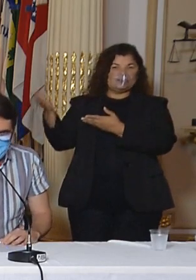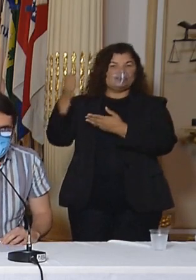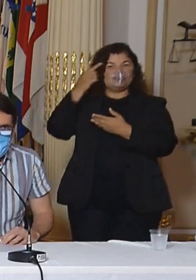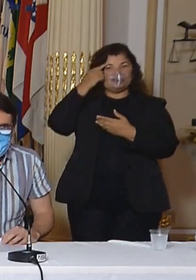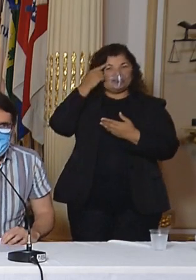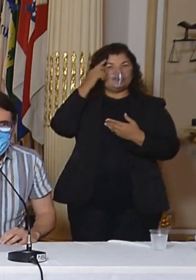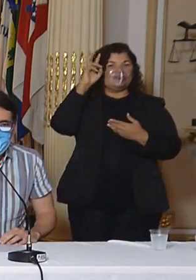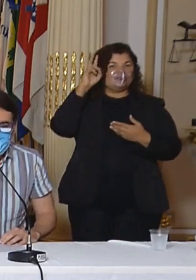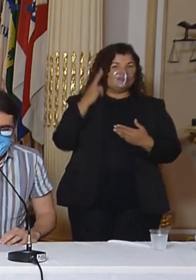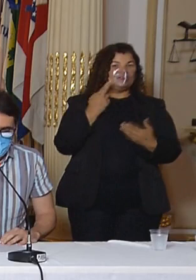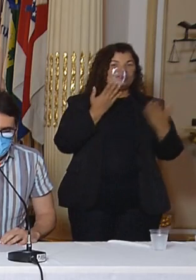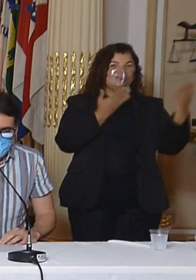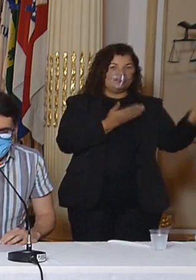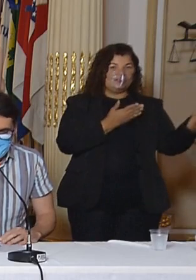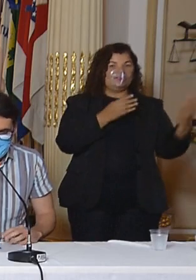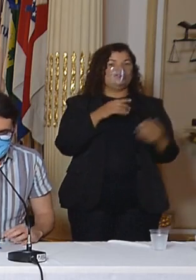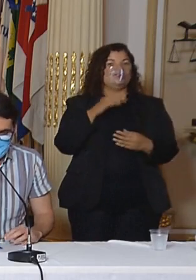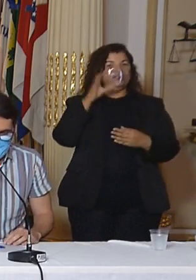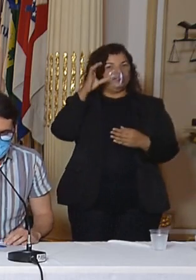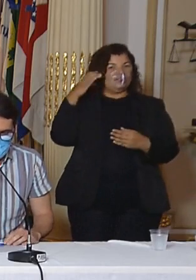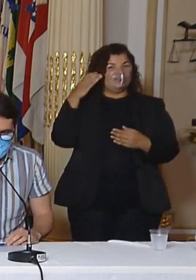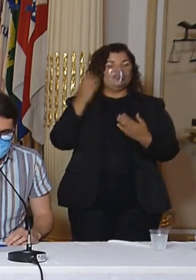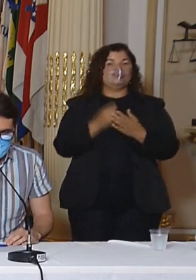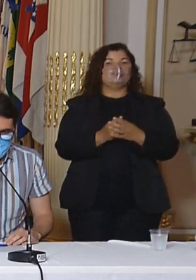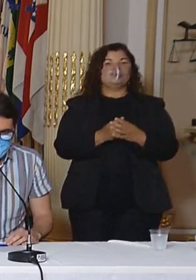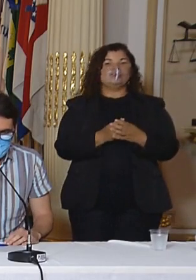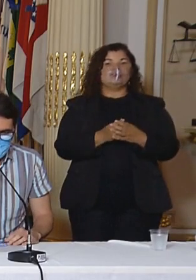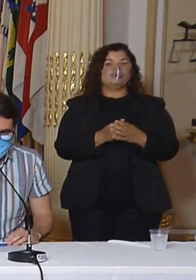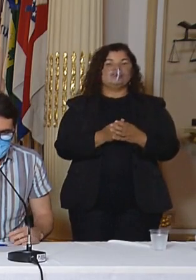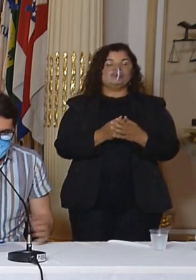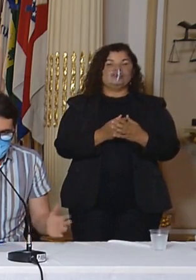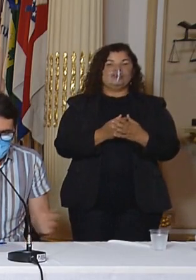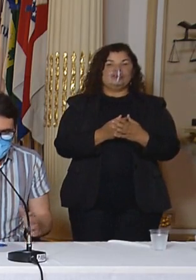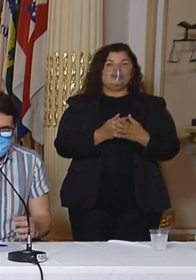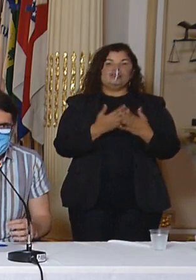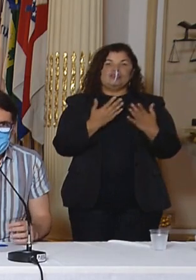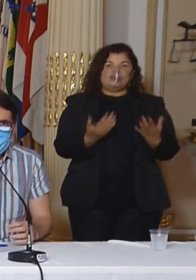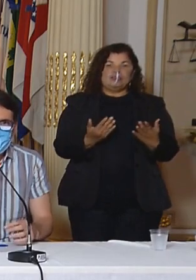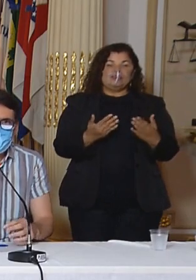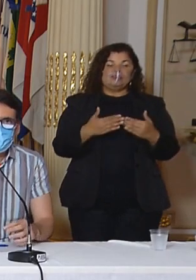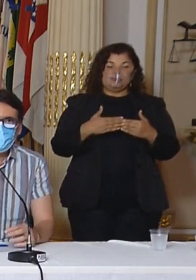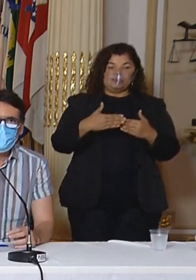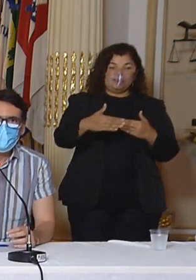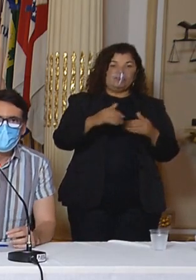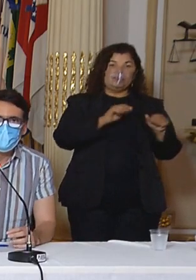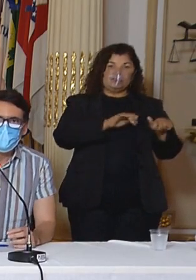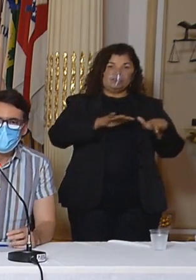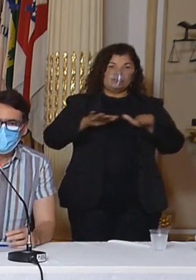Camila, Sueli. Bom, eu acho que ao longo dessa semana